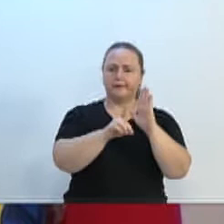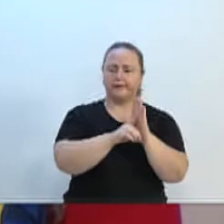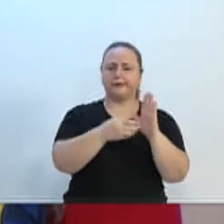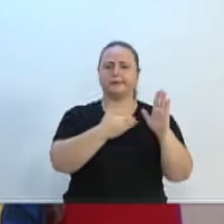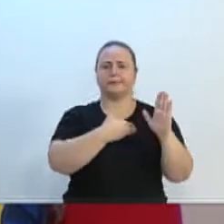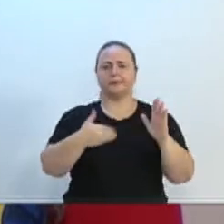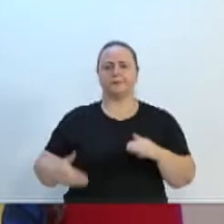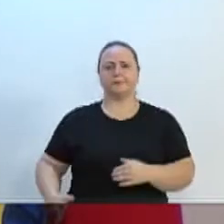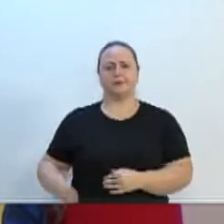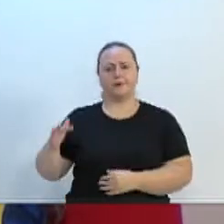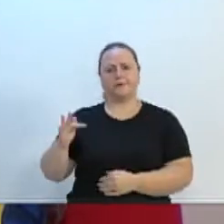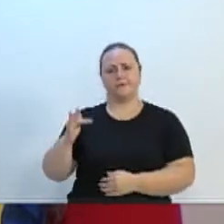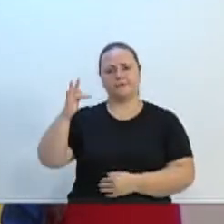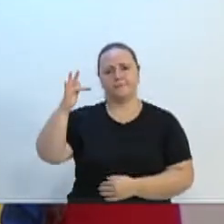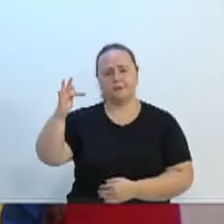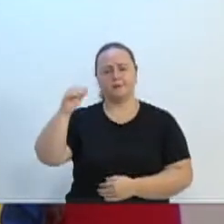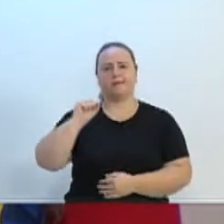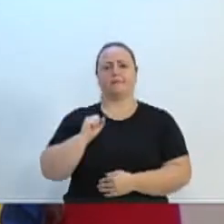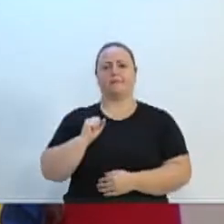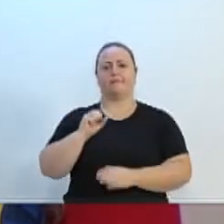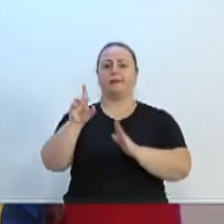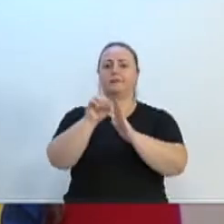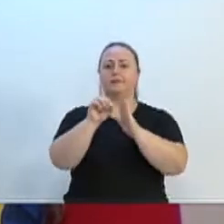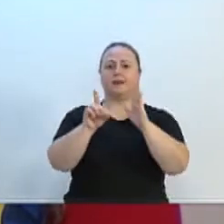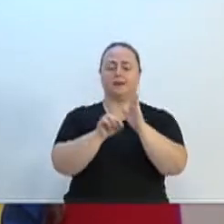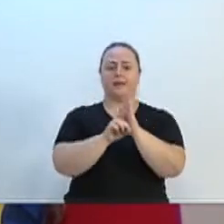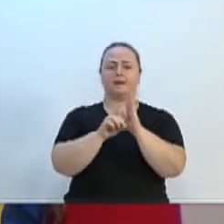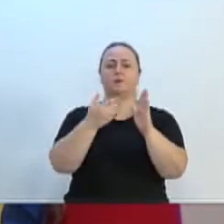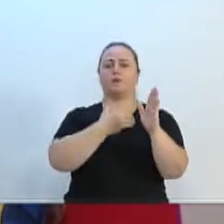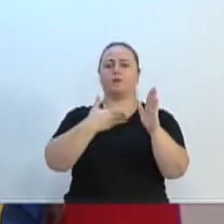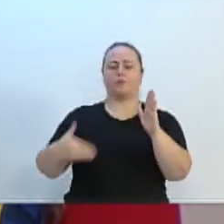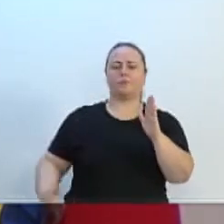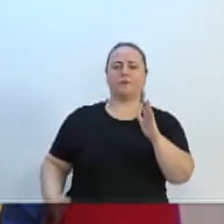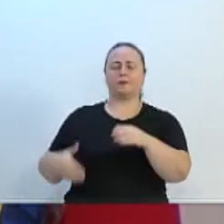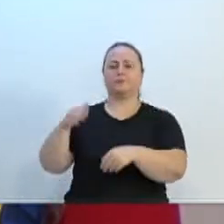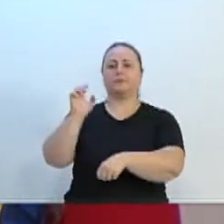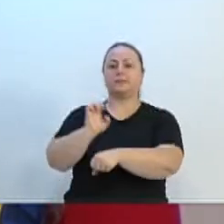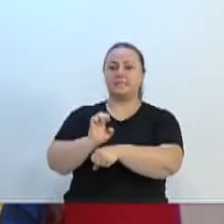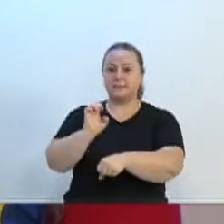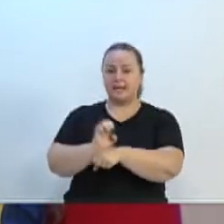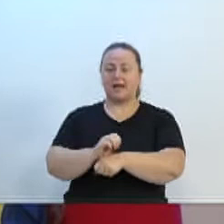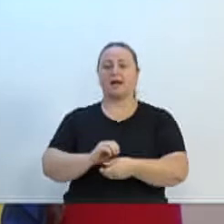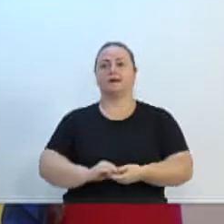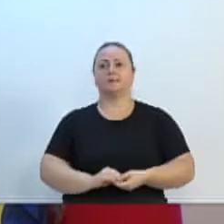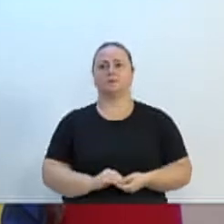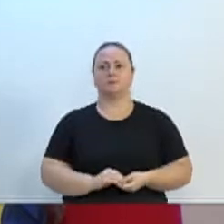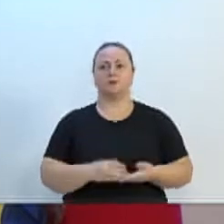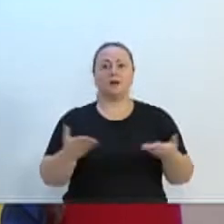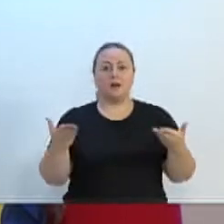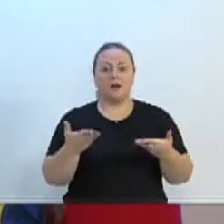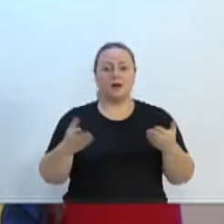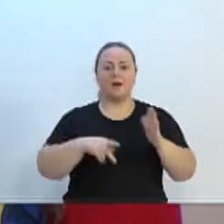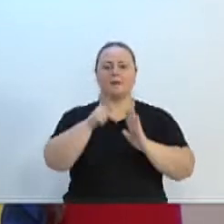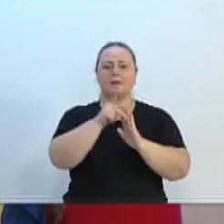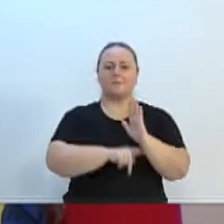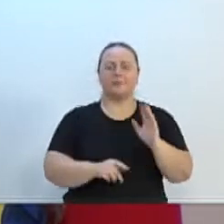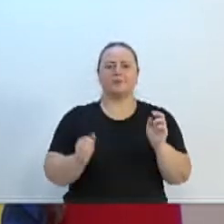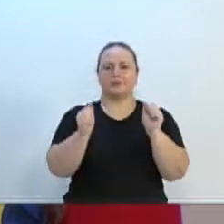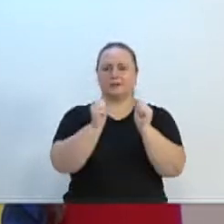por um decreto que saiu do governo estadual, por um decreto, e aí sim, não um decreto, mas um projeto